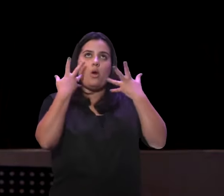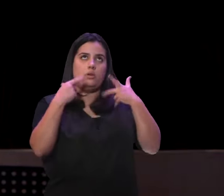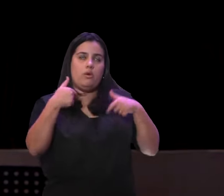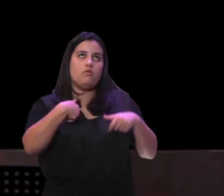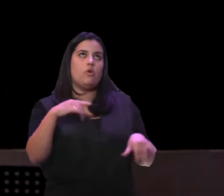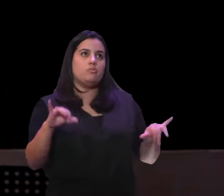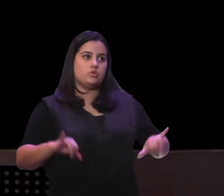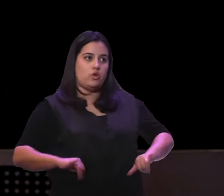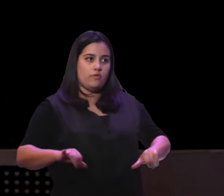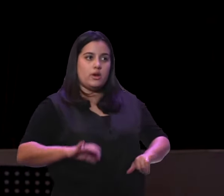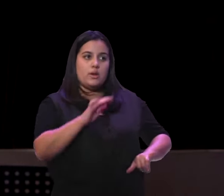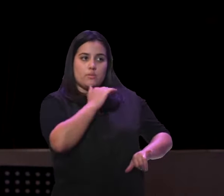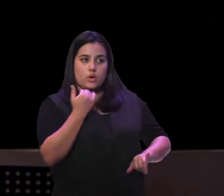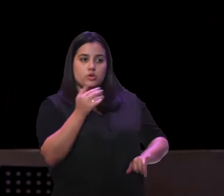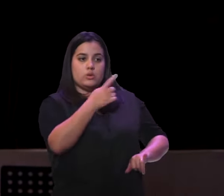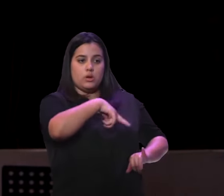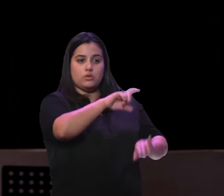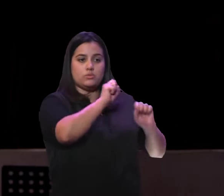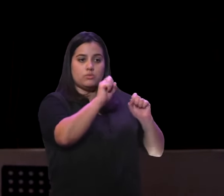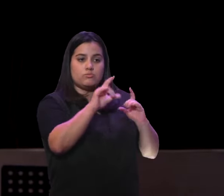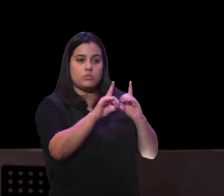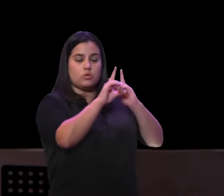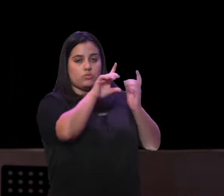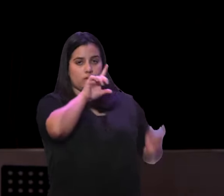eles pudessem se achegar até Deus.